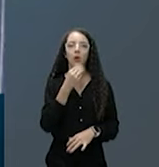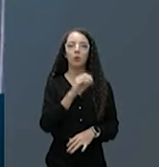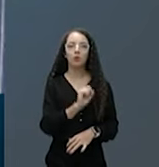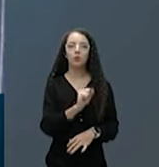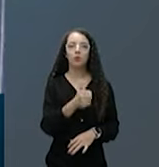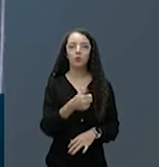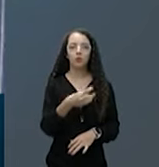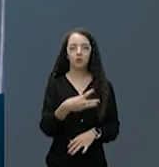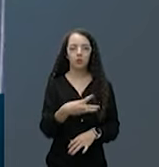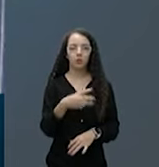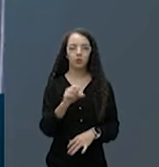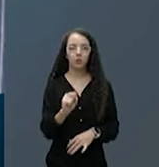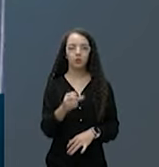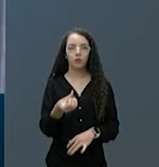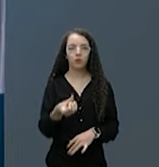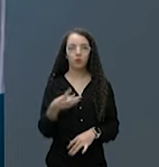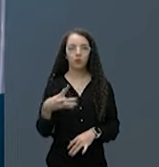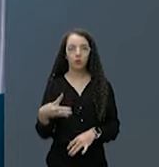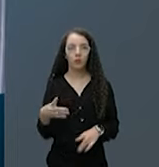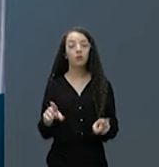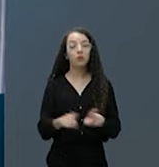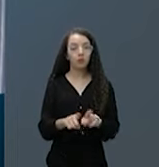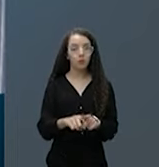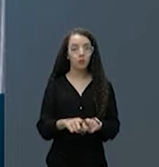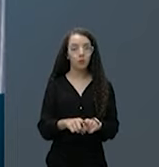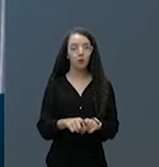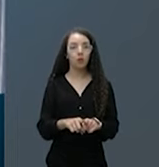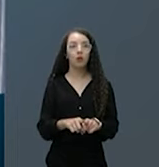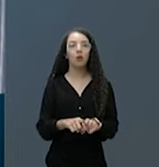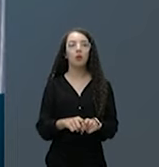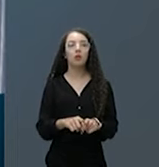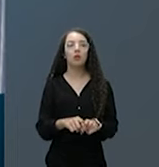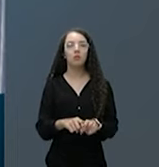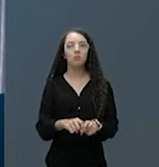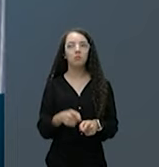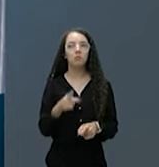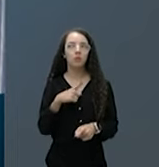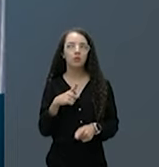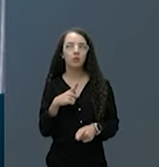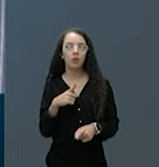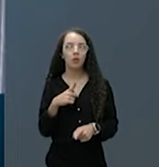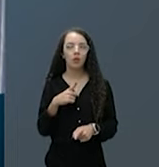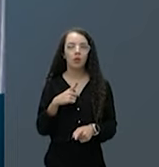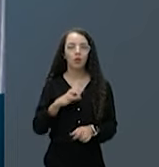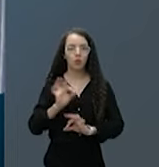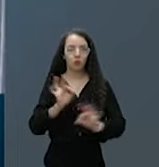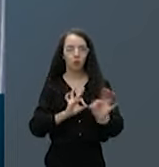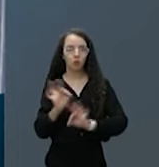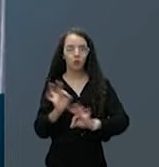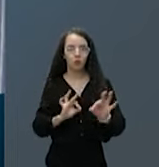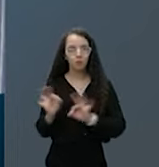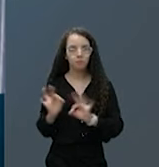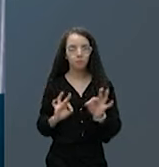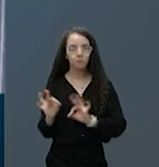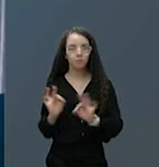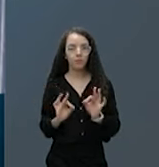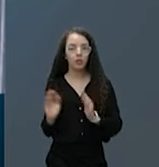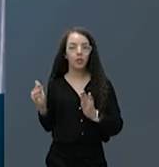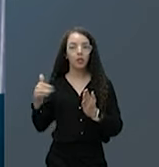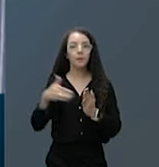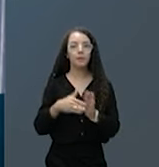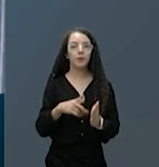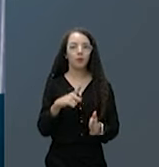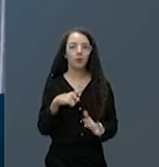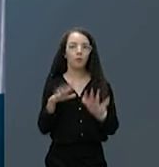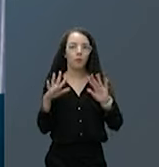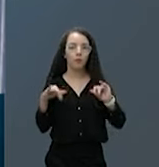1.813.864 e a sua respectiva questão de ordem, que se limitou ao feriado local de segunda-feira